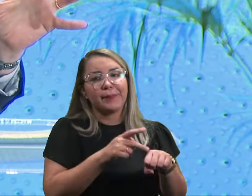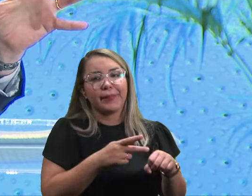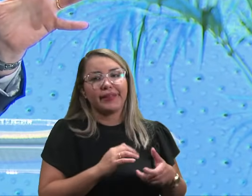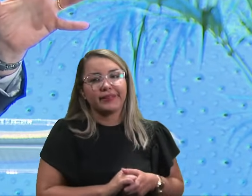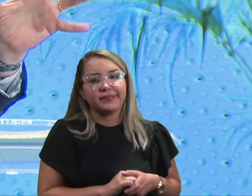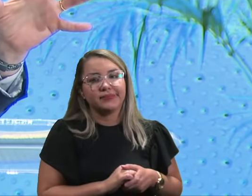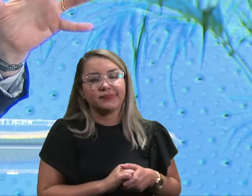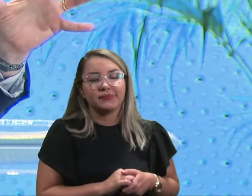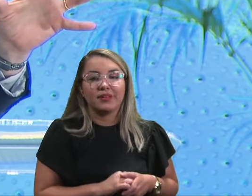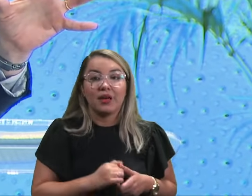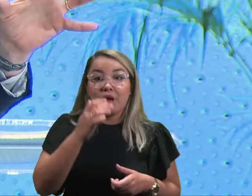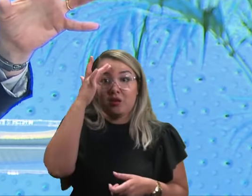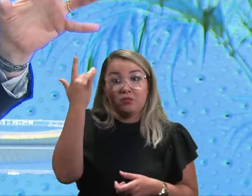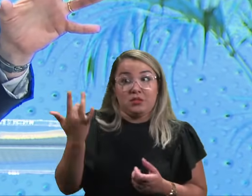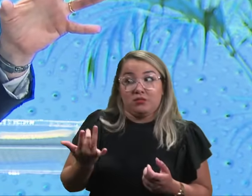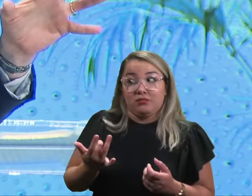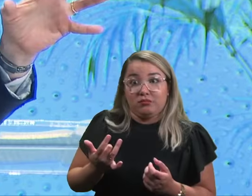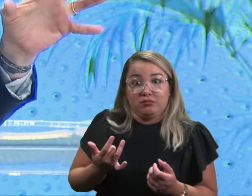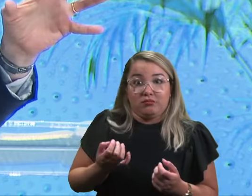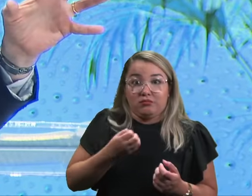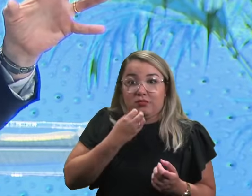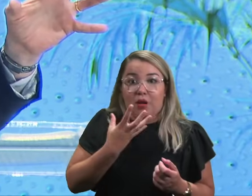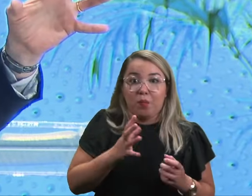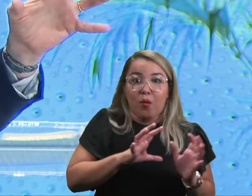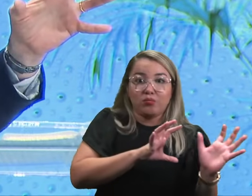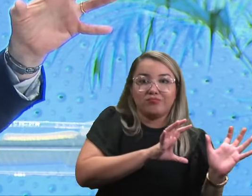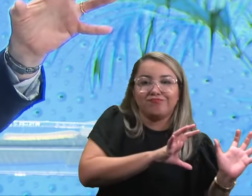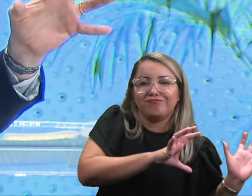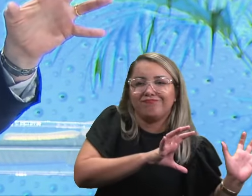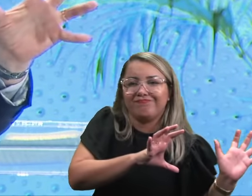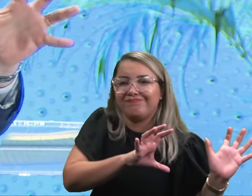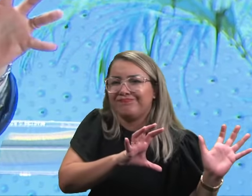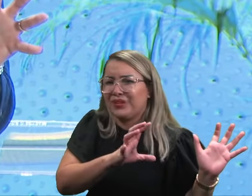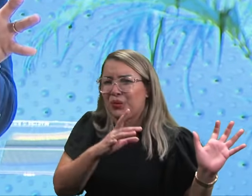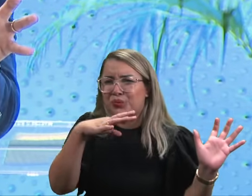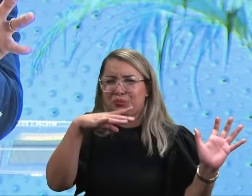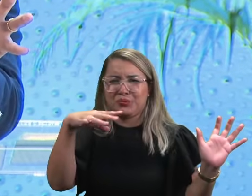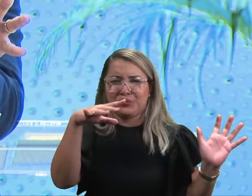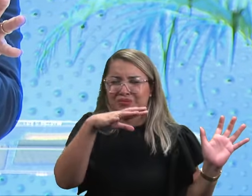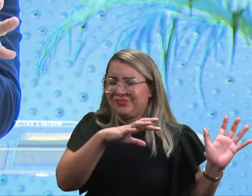decomposição saindo daquele sepulcro depois de 4 dias. Uf, que horrível.